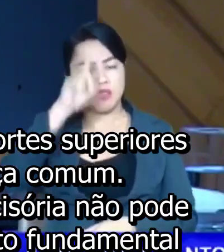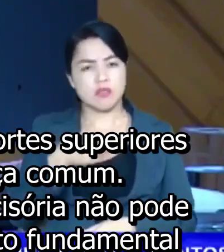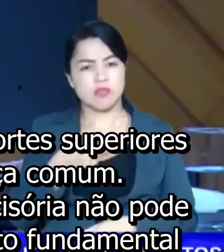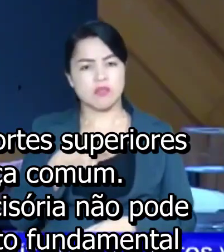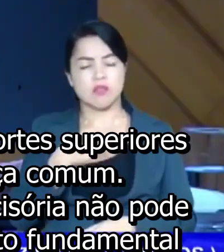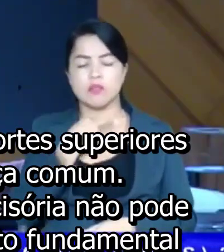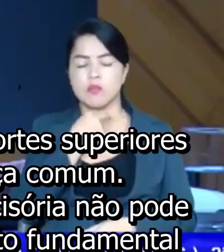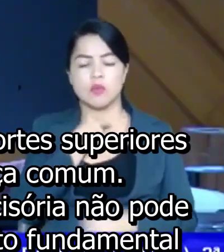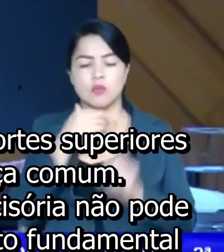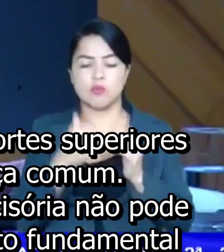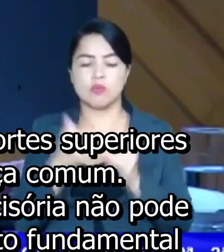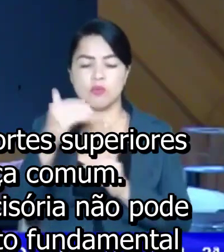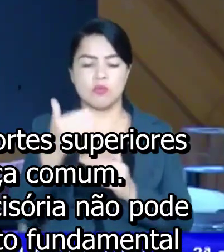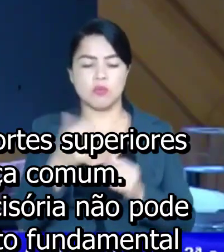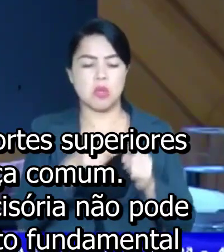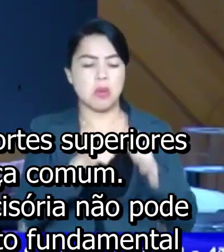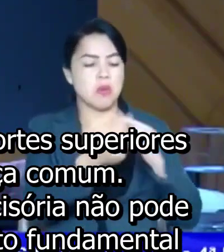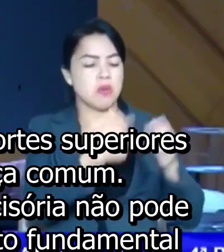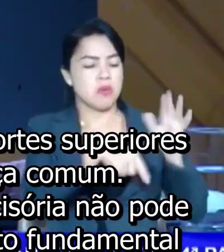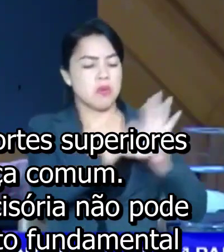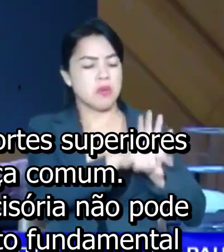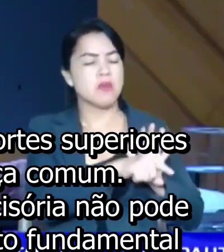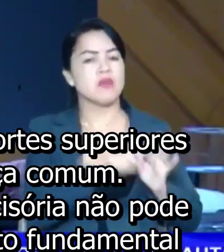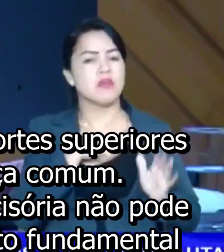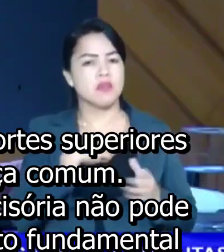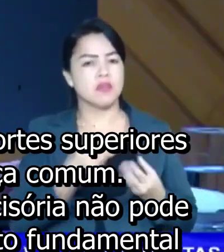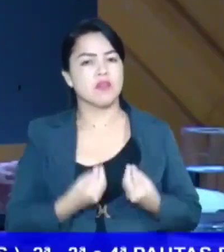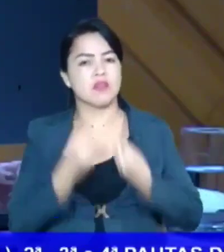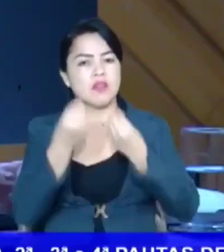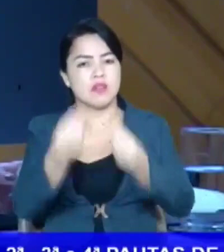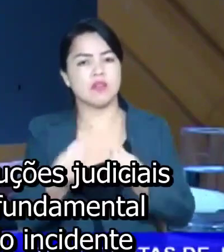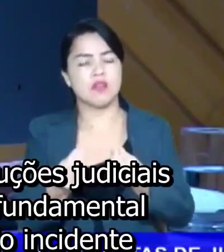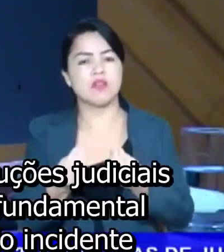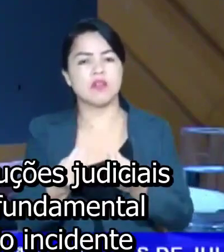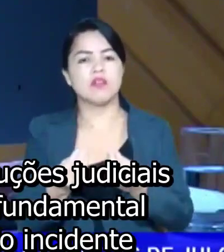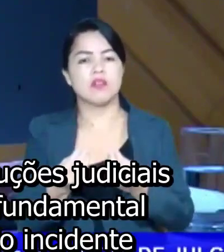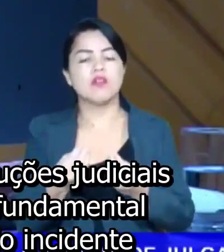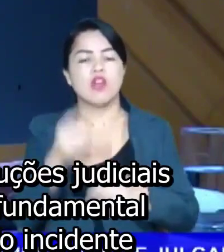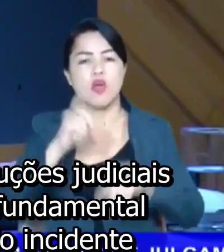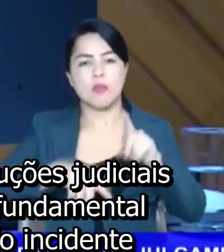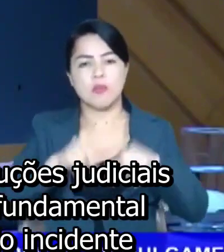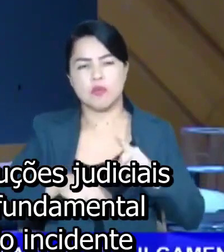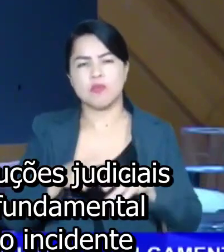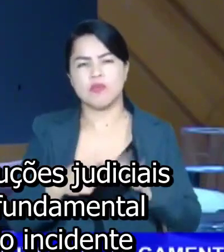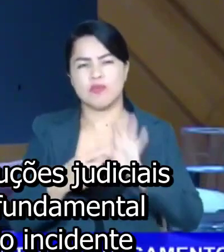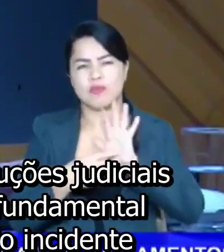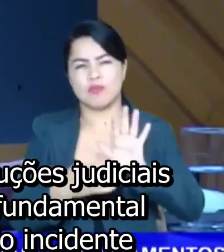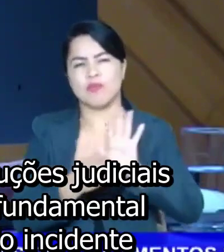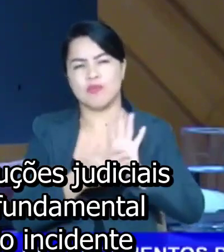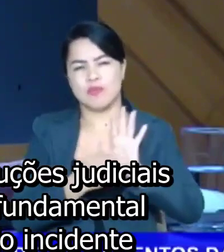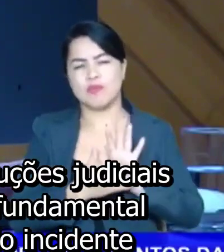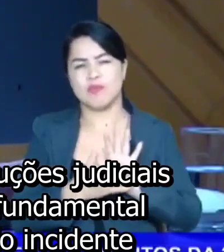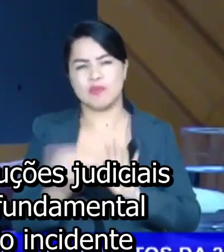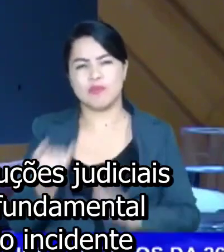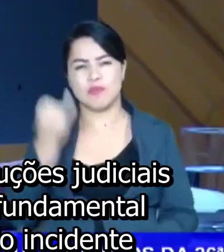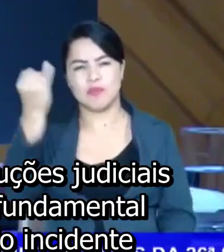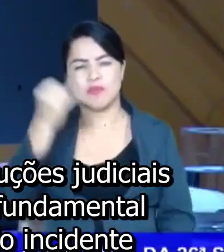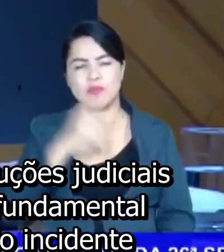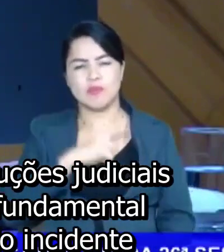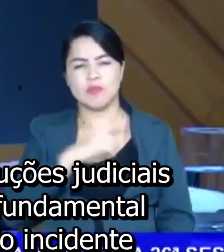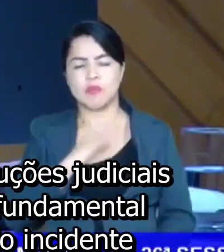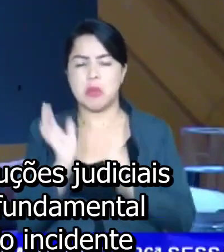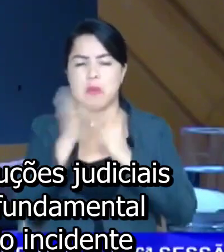prevalecer ante a inconstitucionalidade e a lesão a preceito fundamental, evidente ocasionada por